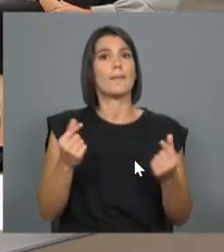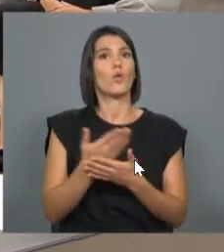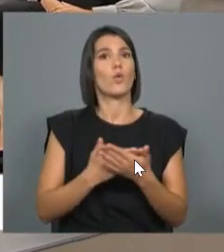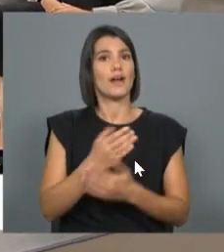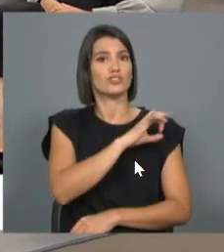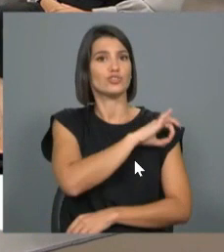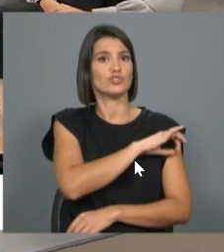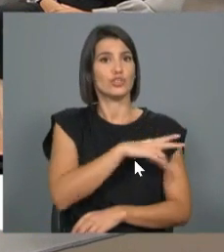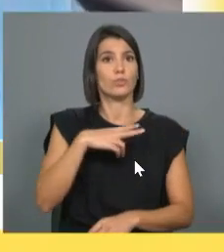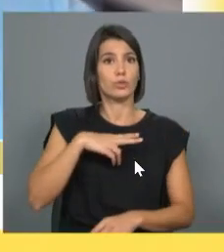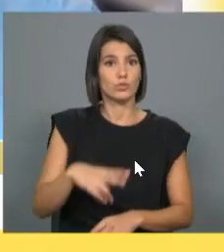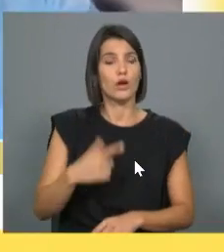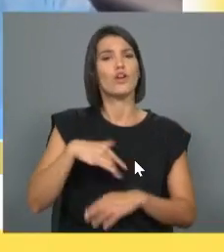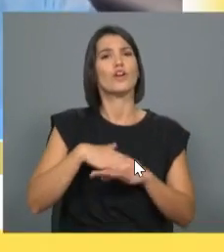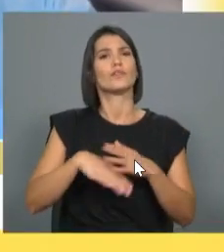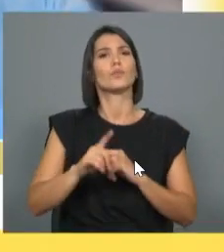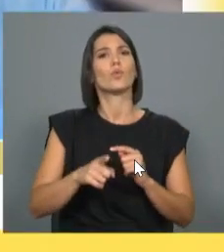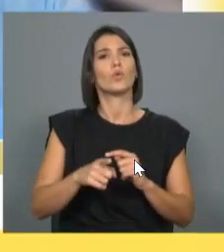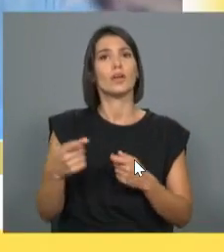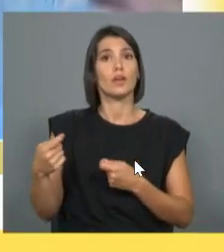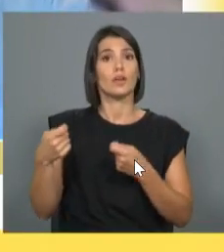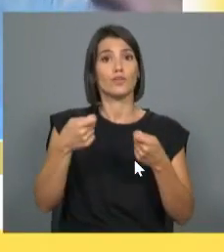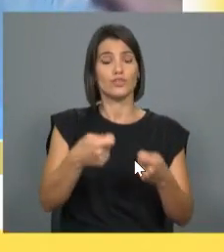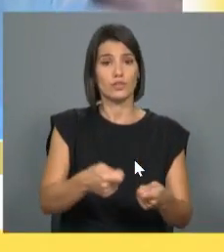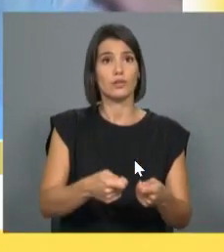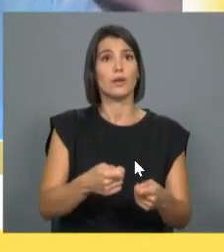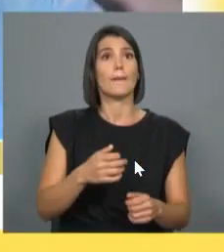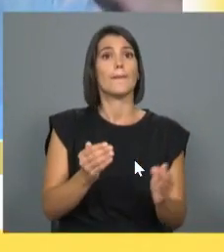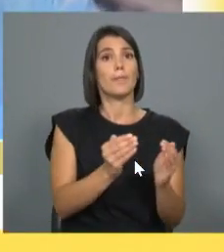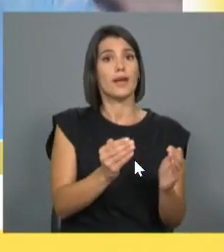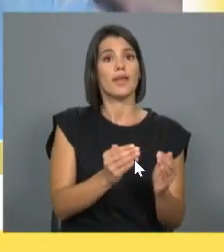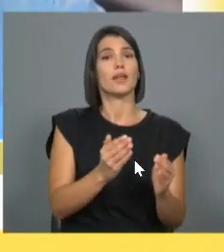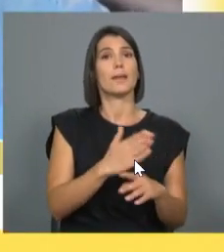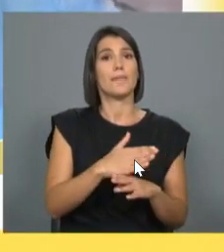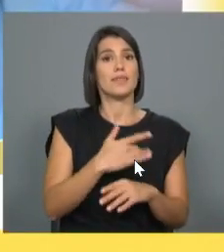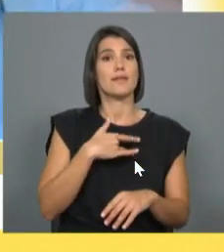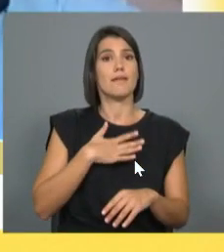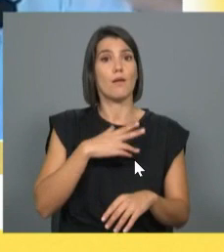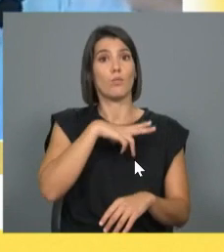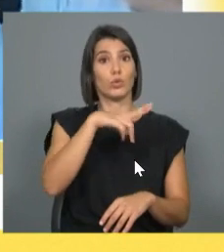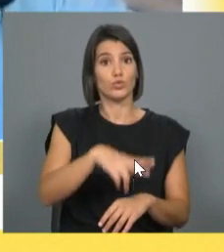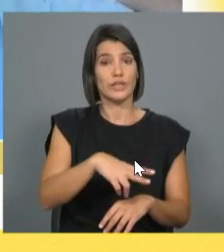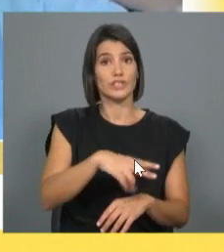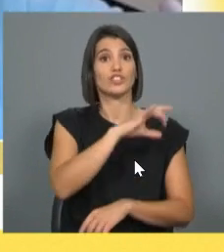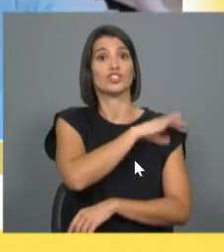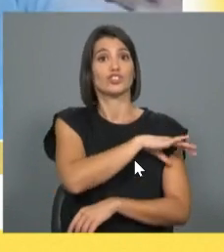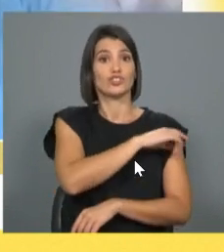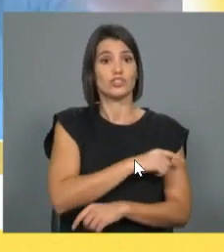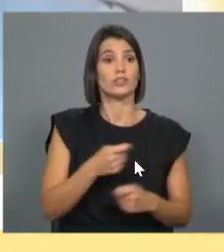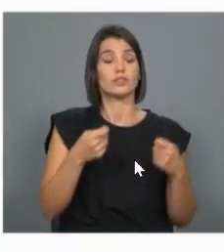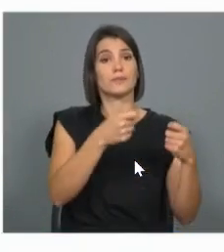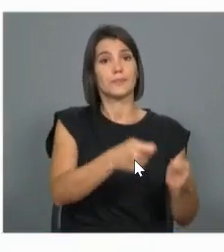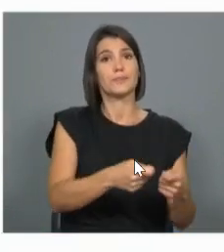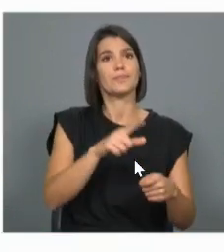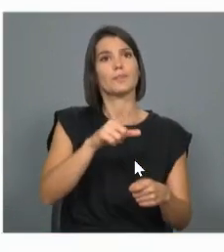e o que nós fazemos é trazer investimento de pequenas e médias empresas portuguesas para o Chile e